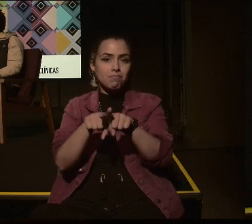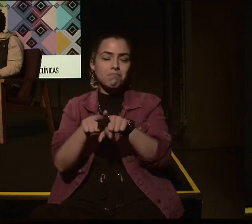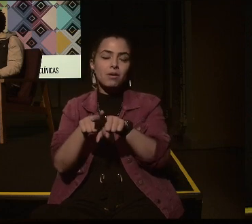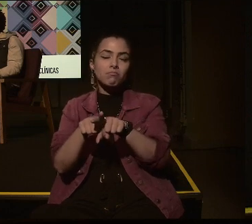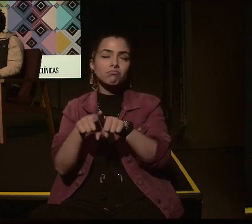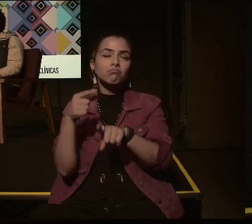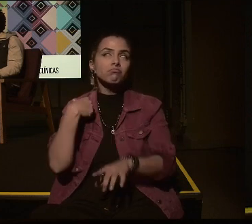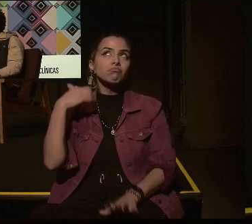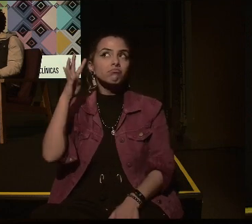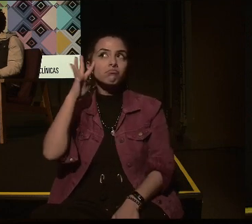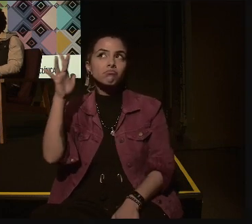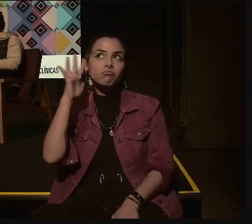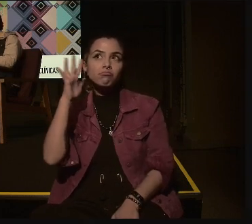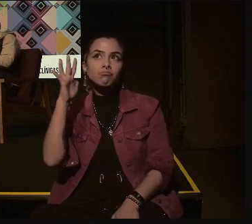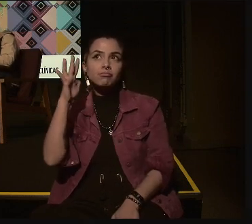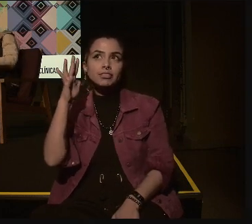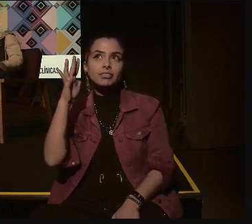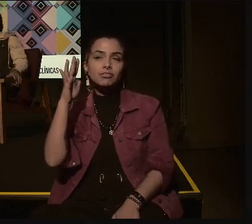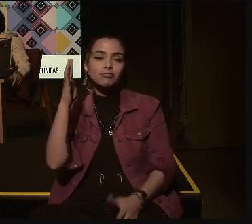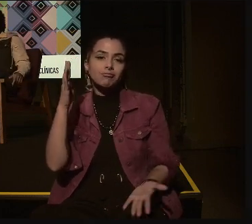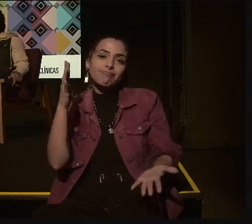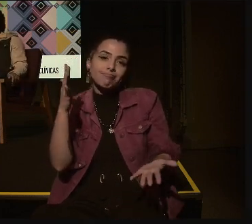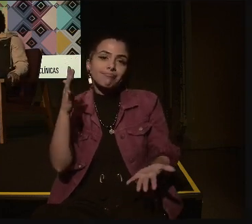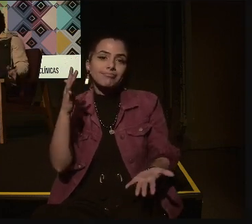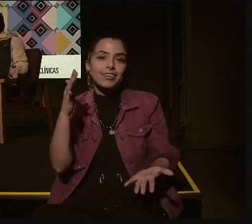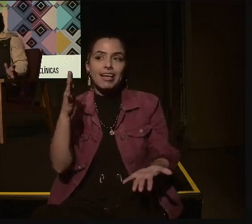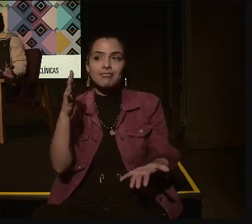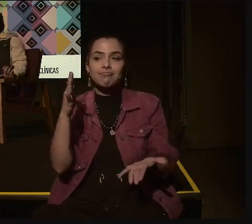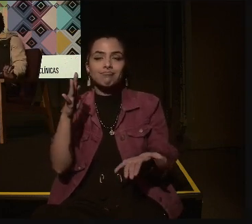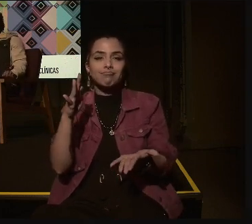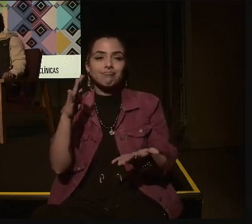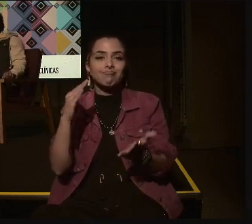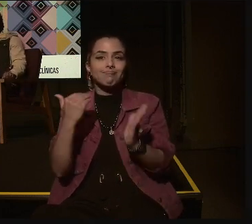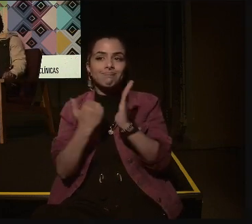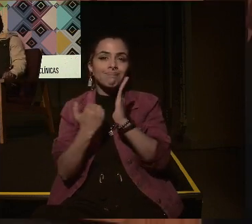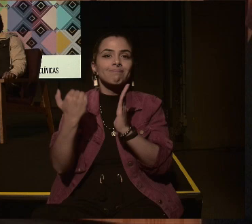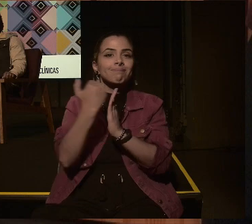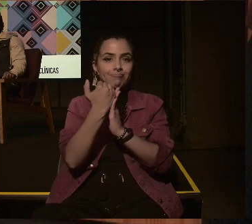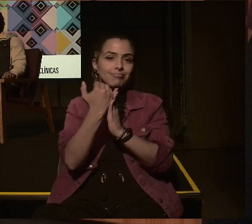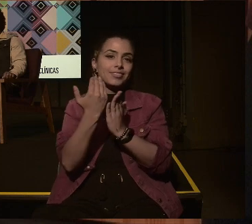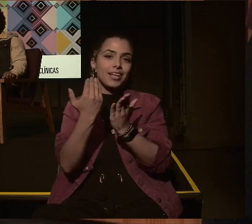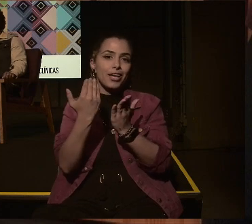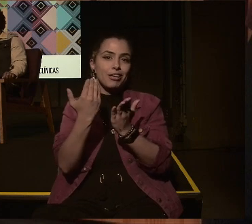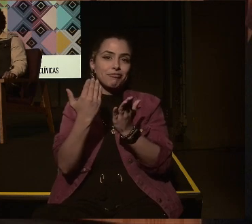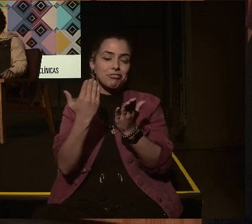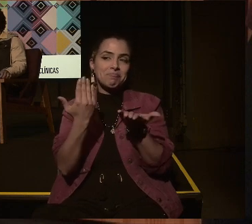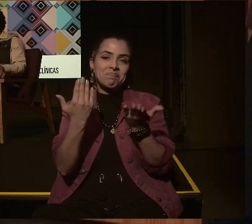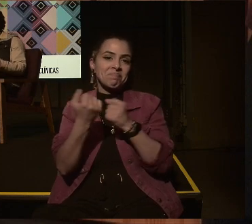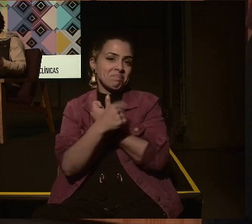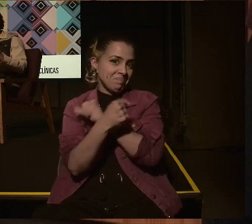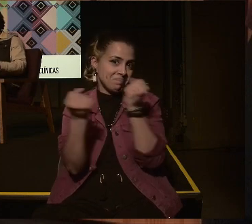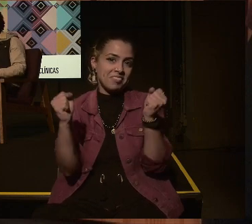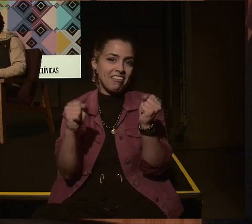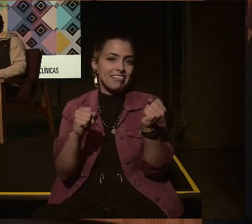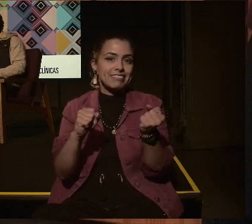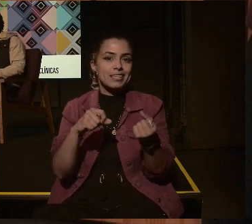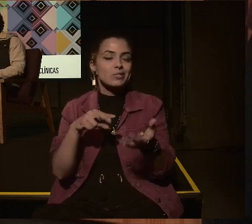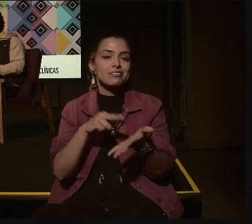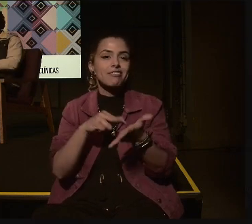E vou radicalizar. O que é enlouquecer? E a radicalização